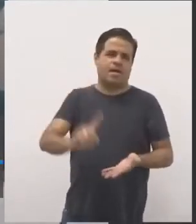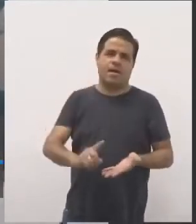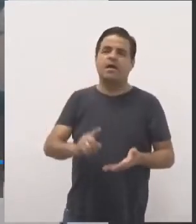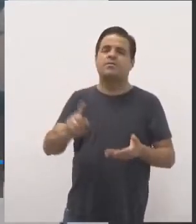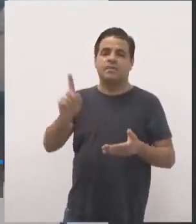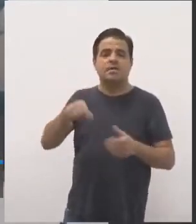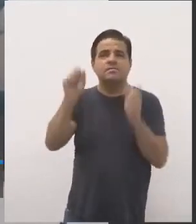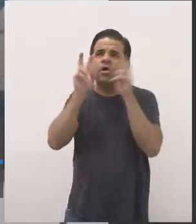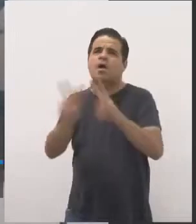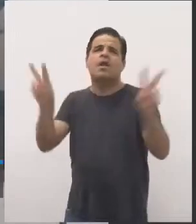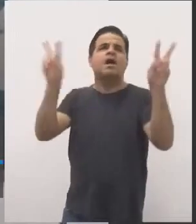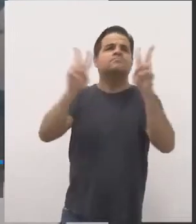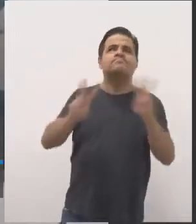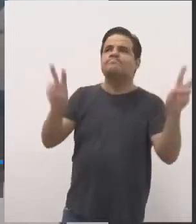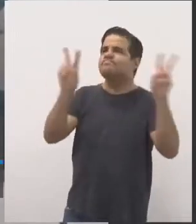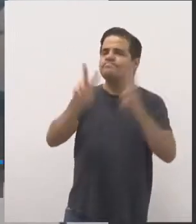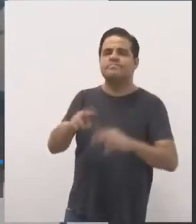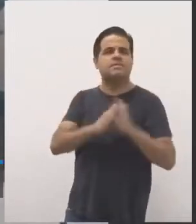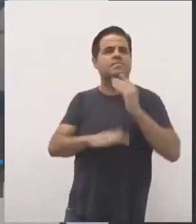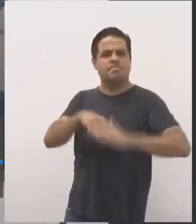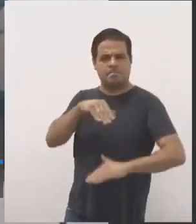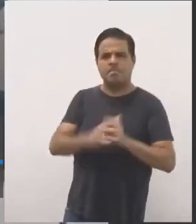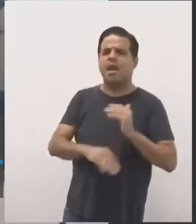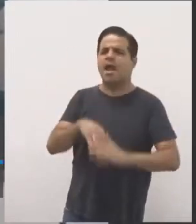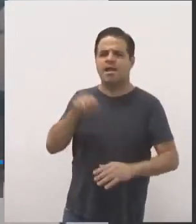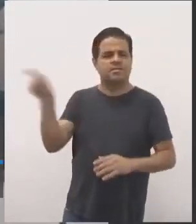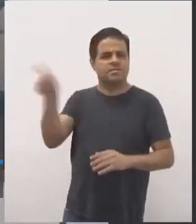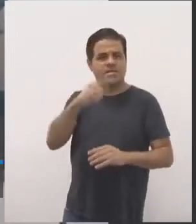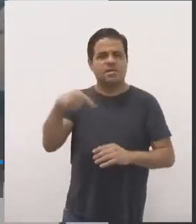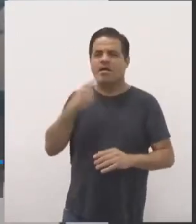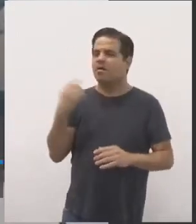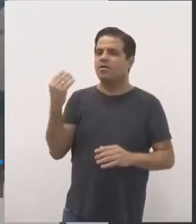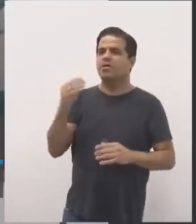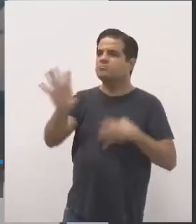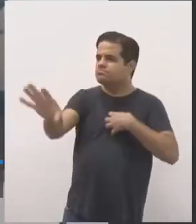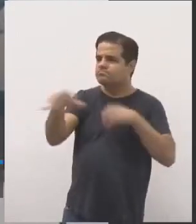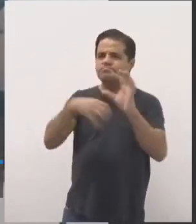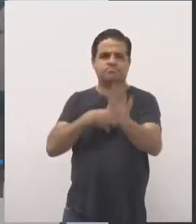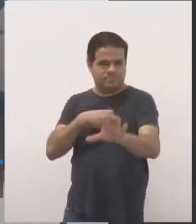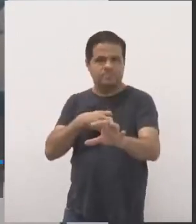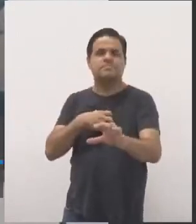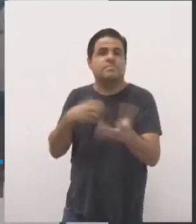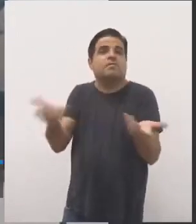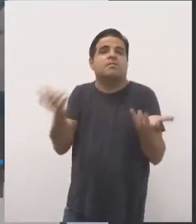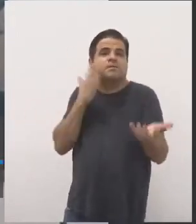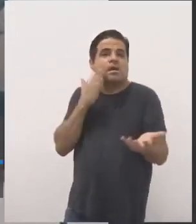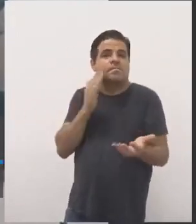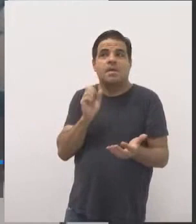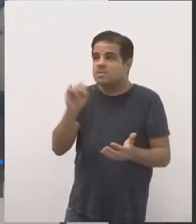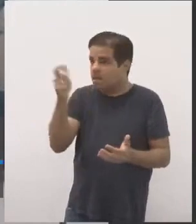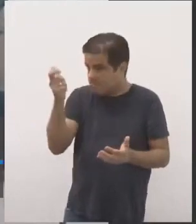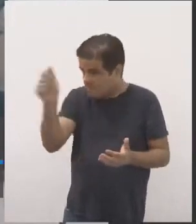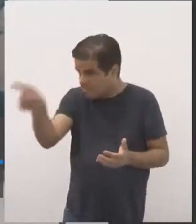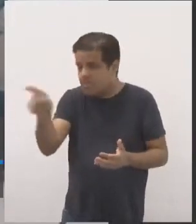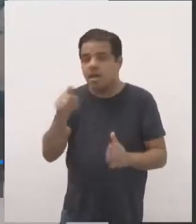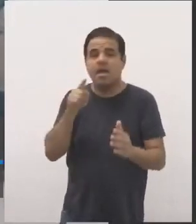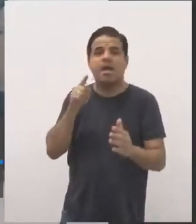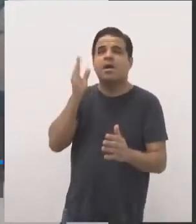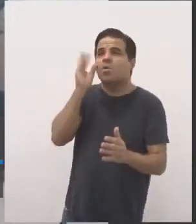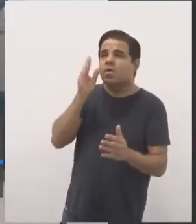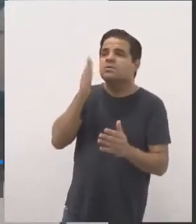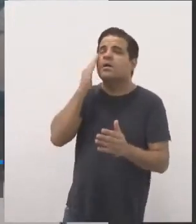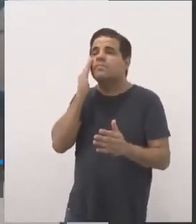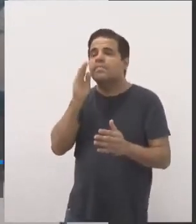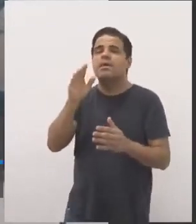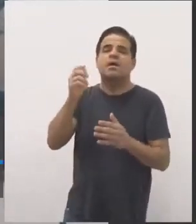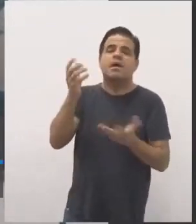esse olhar, essa prática de se colocar no lugar do outro, de querer saber se ele está bem, não